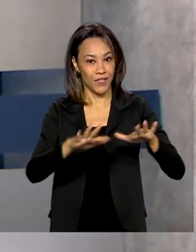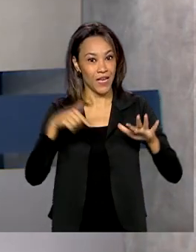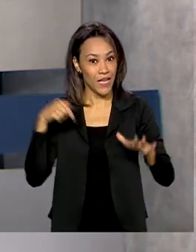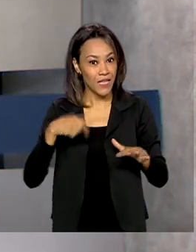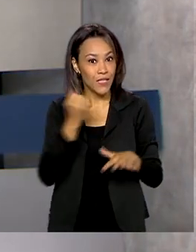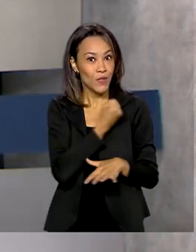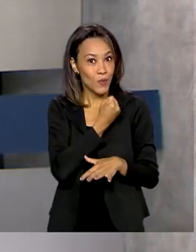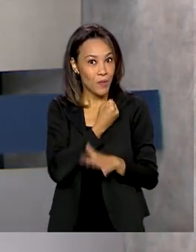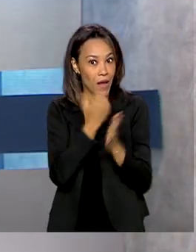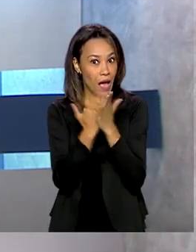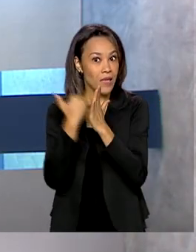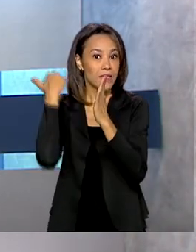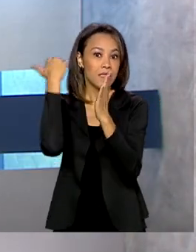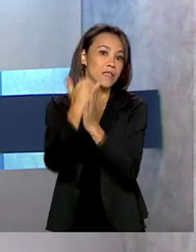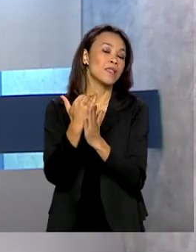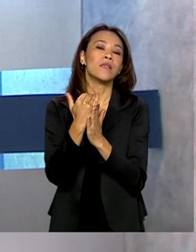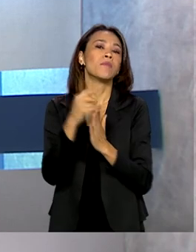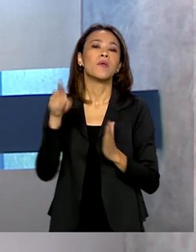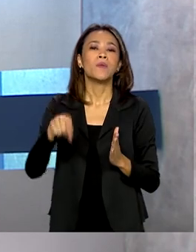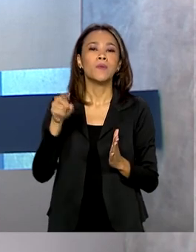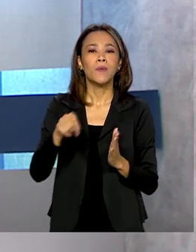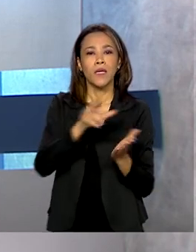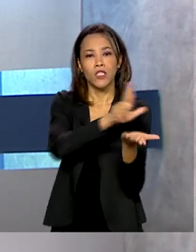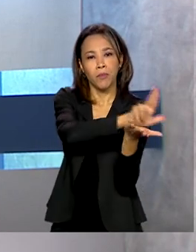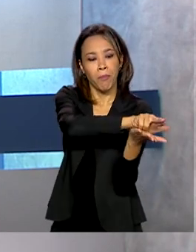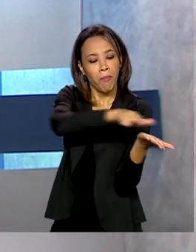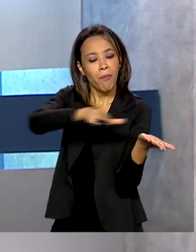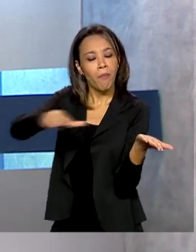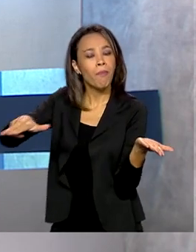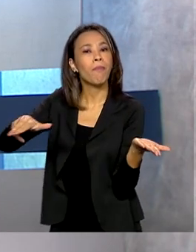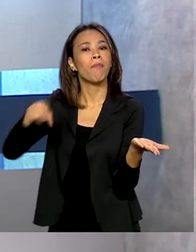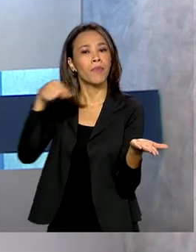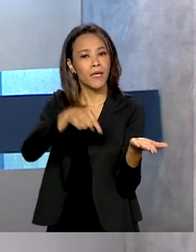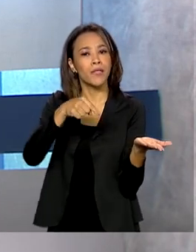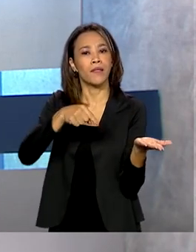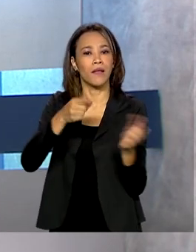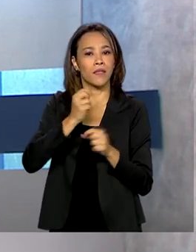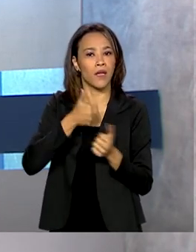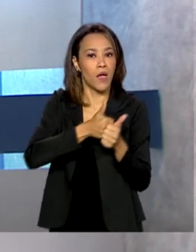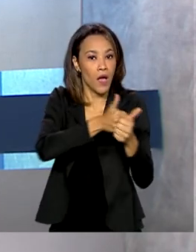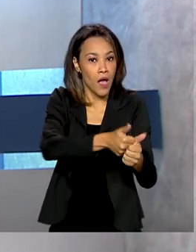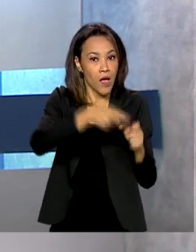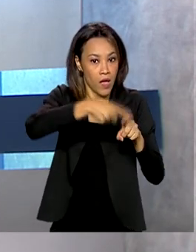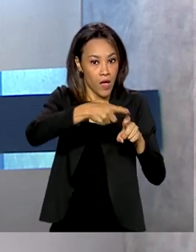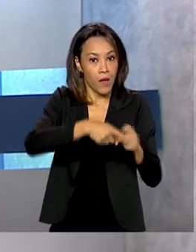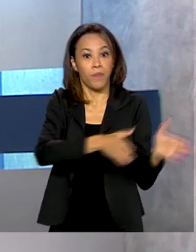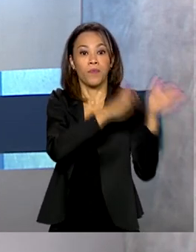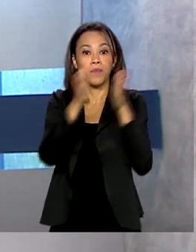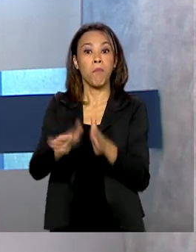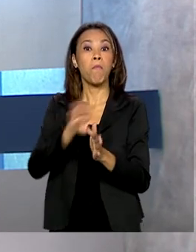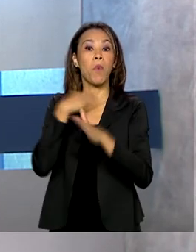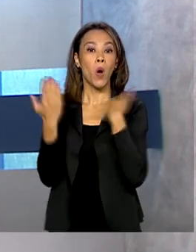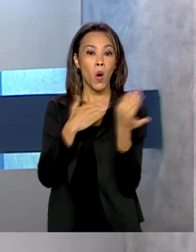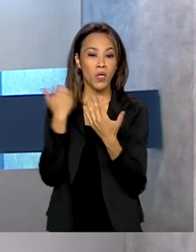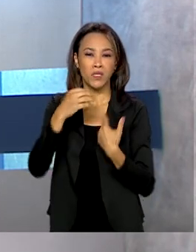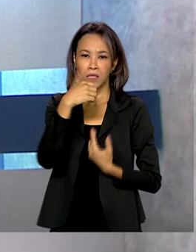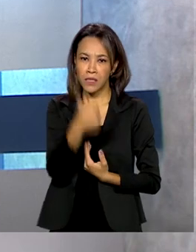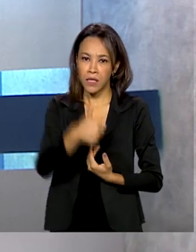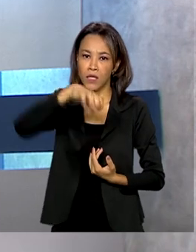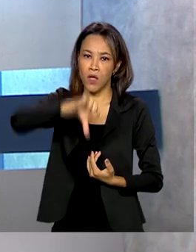superior à quantidade de pacientes em acompanhamento médico em relação aos óbitos o país tem